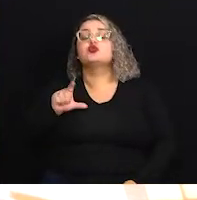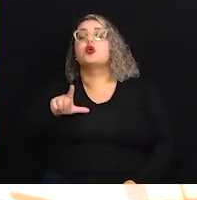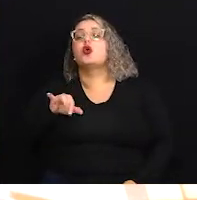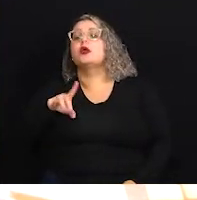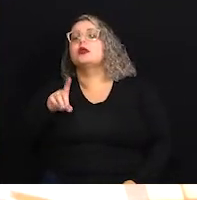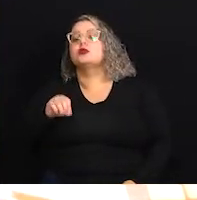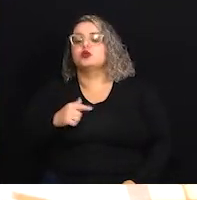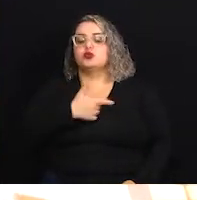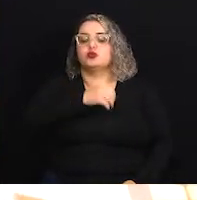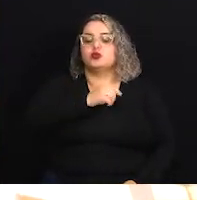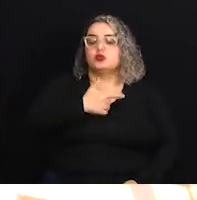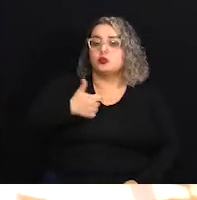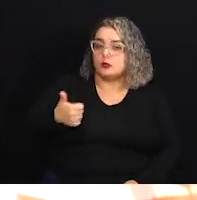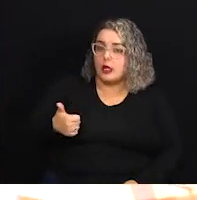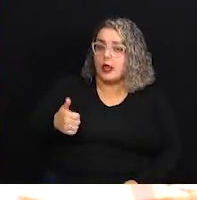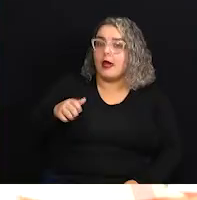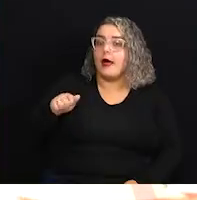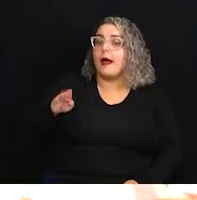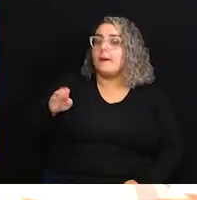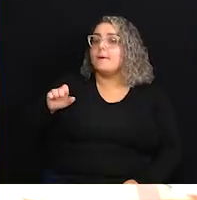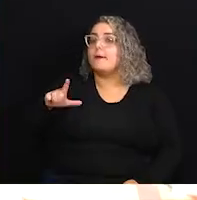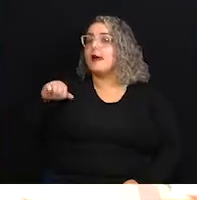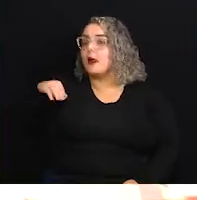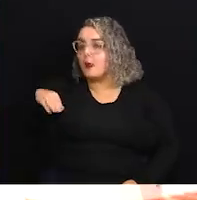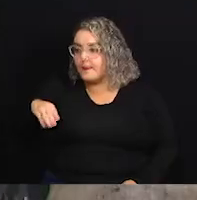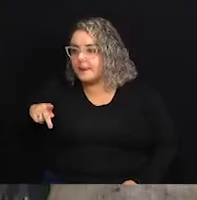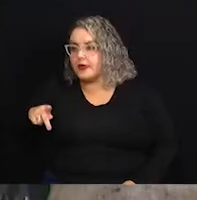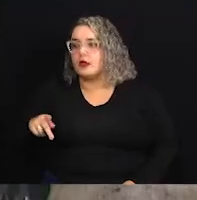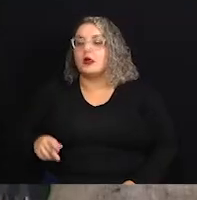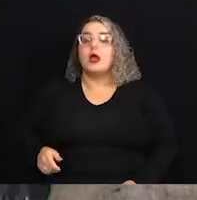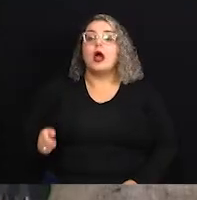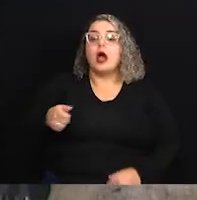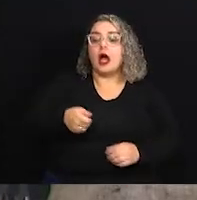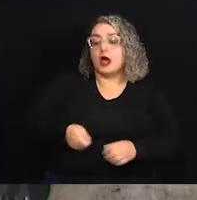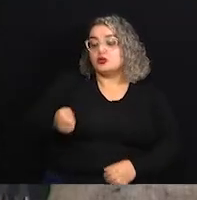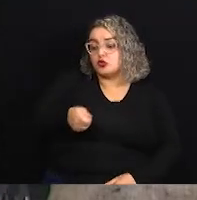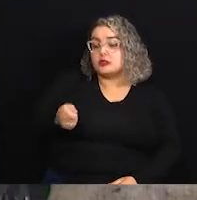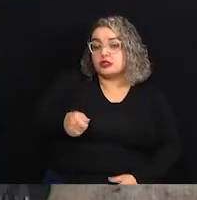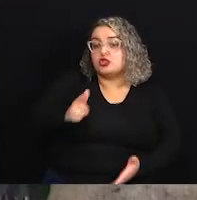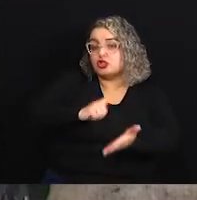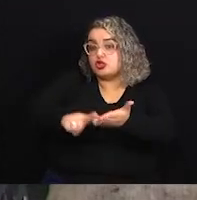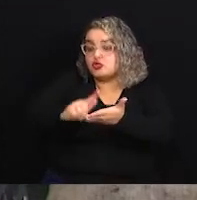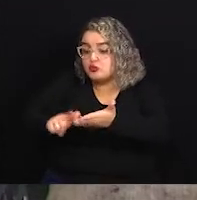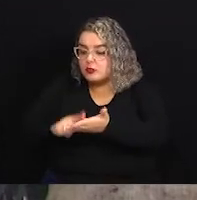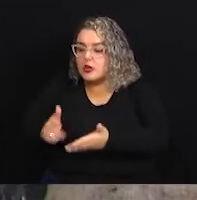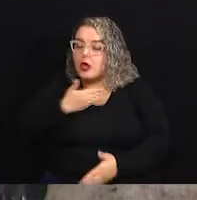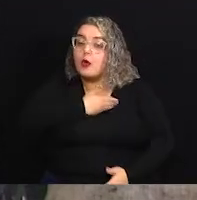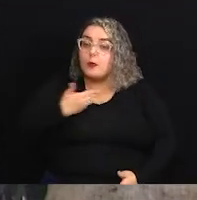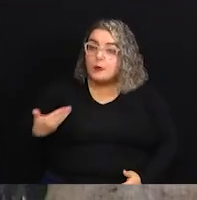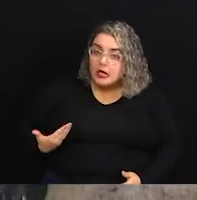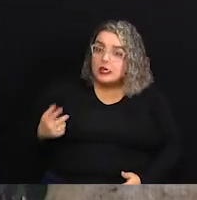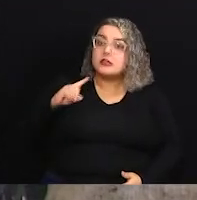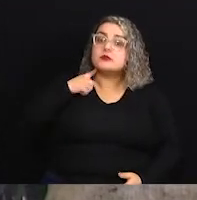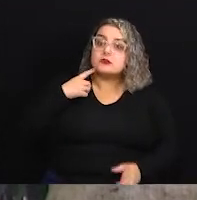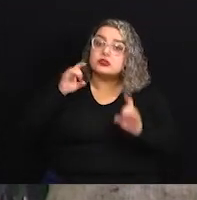2021, divulgado pela Abrelp, a Associação Brasileira de Empresas de Limpeza Pública e Resíduos Especiais,